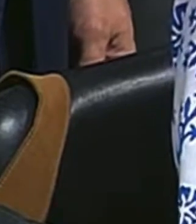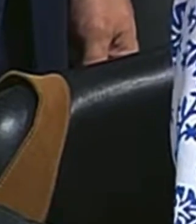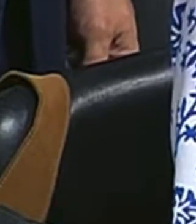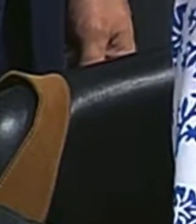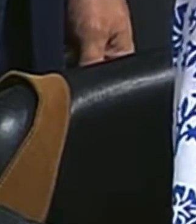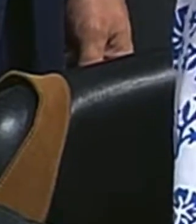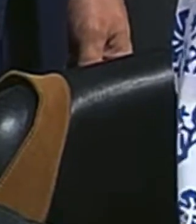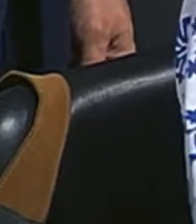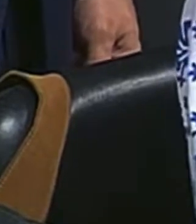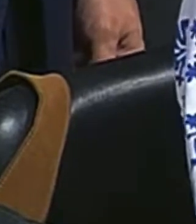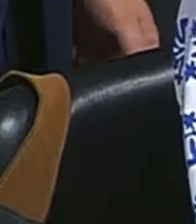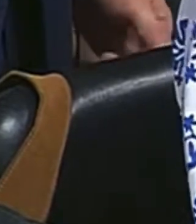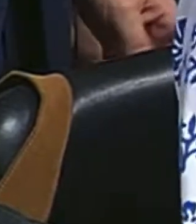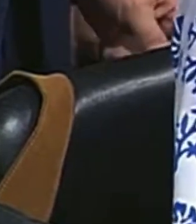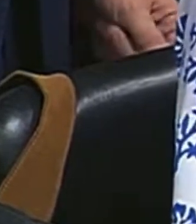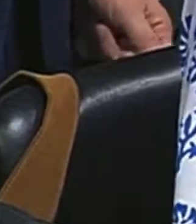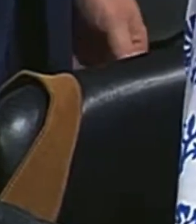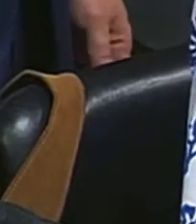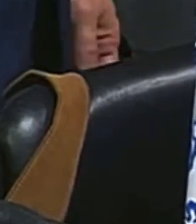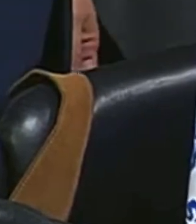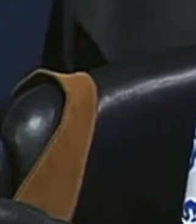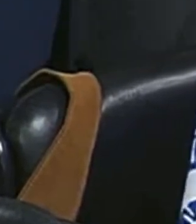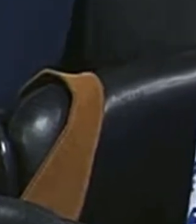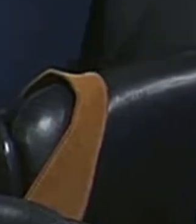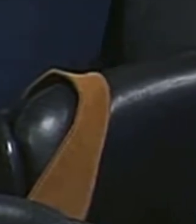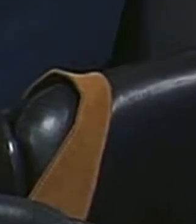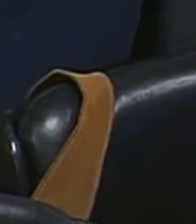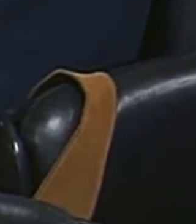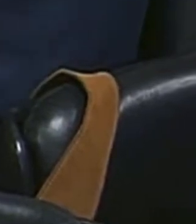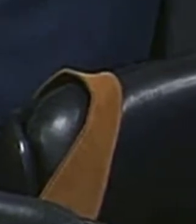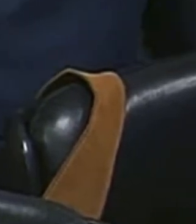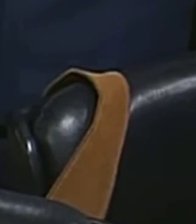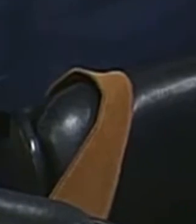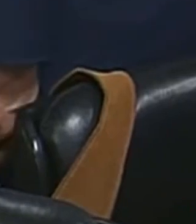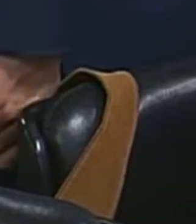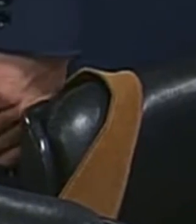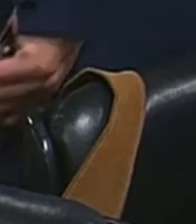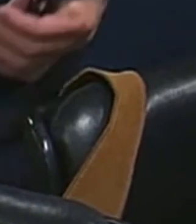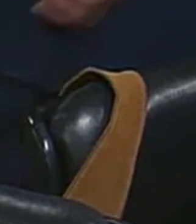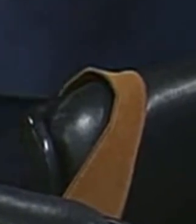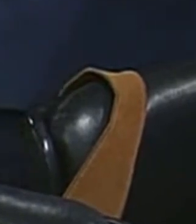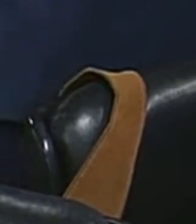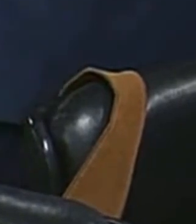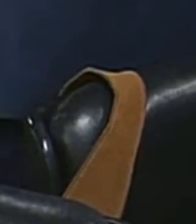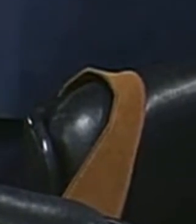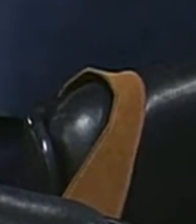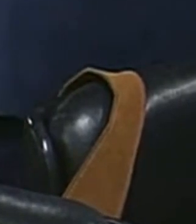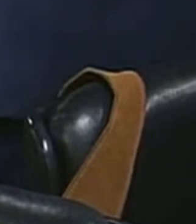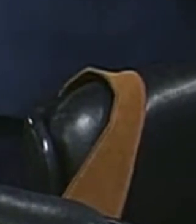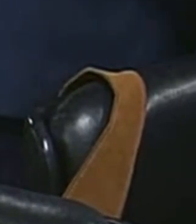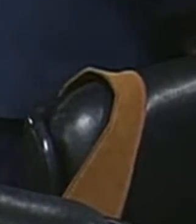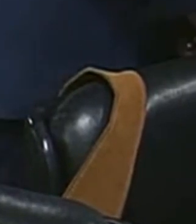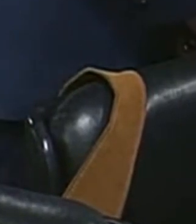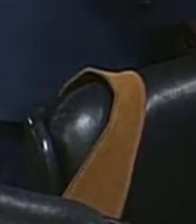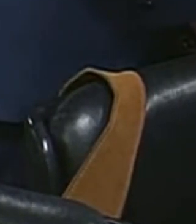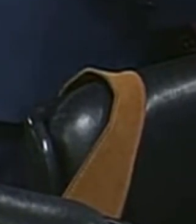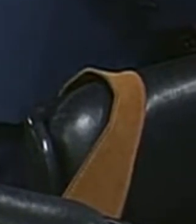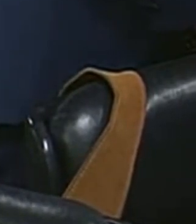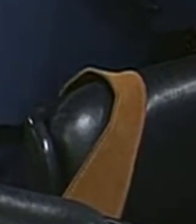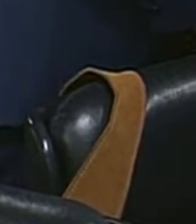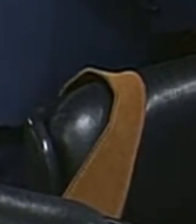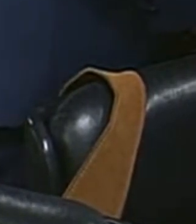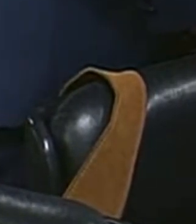eu primeiro quero expressar dois sentimentos. O primeiro deles é um sentimento de honra. Honra